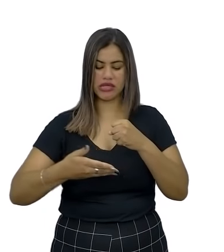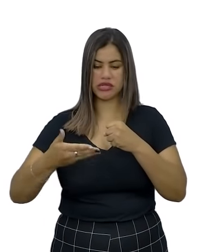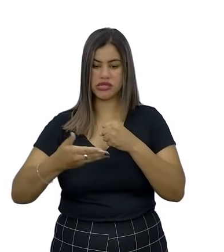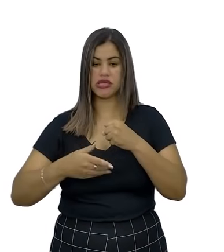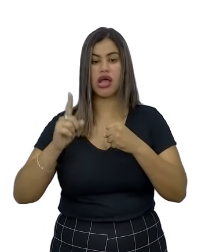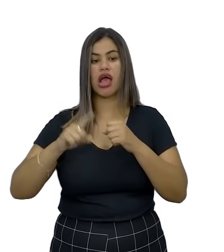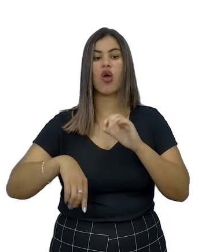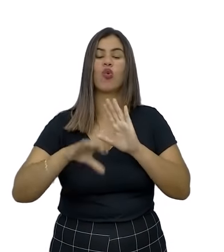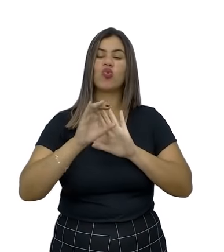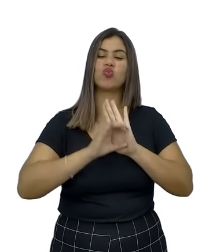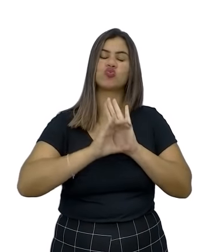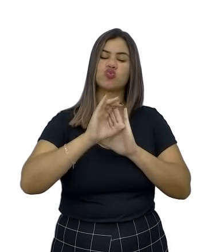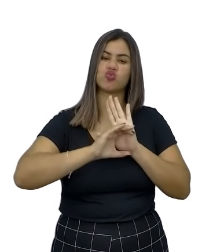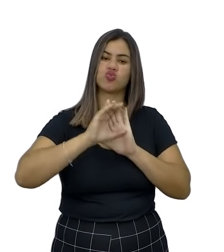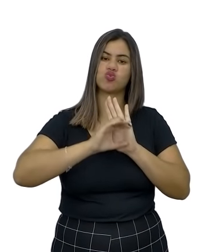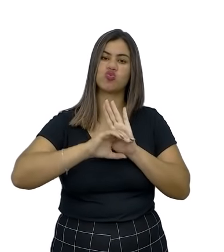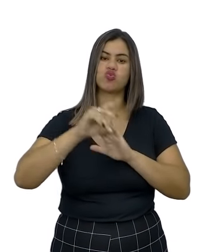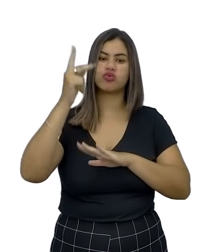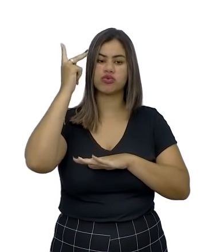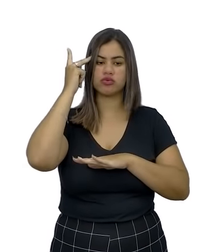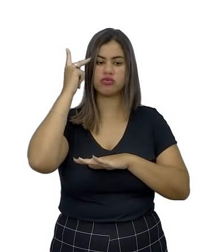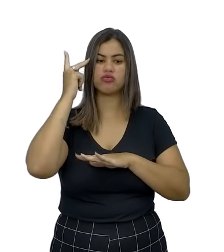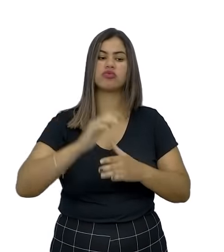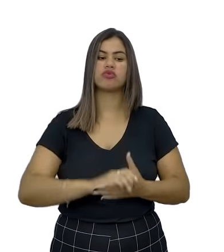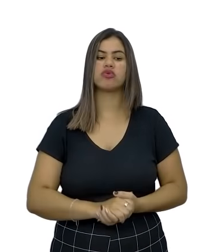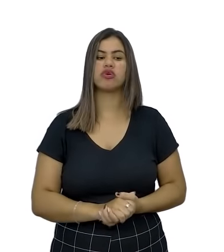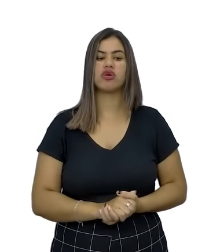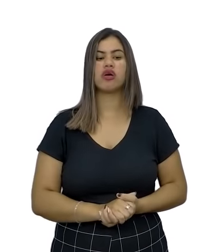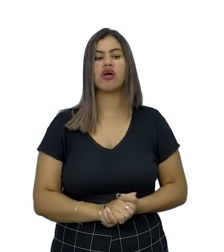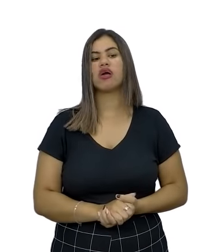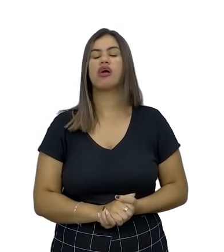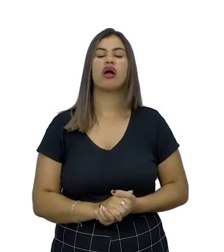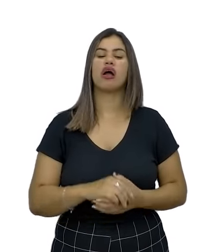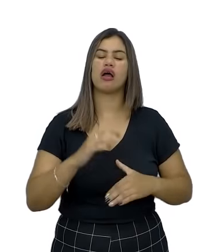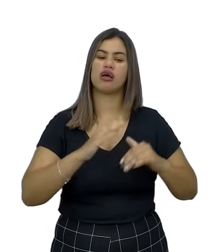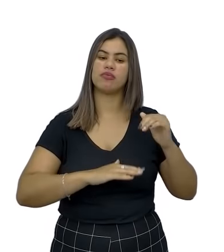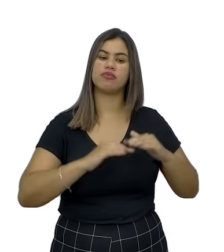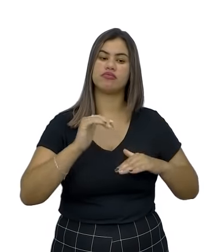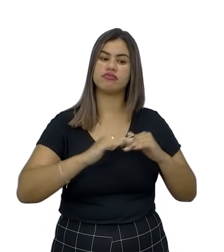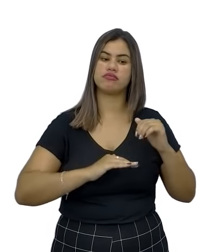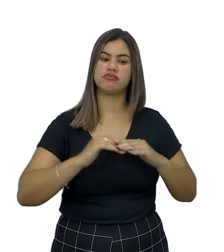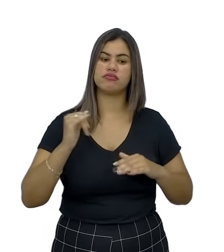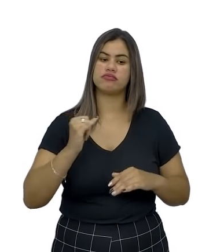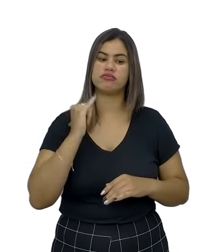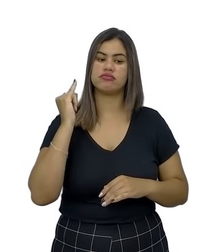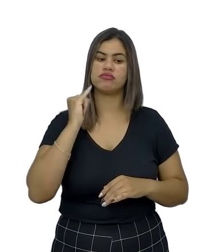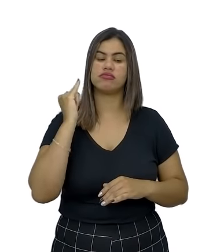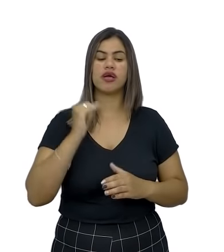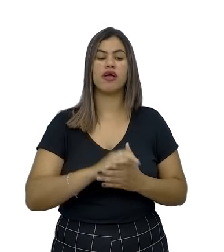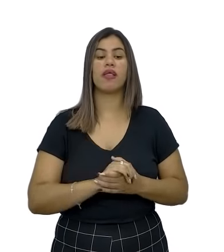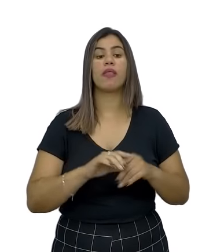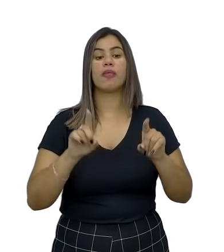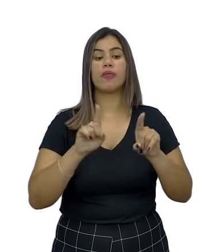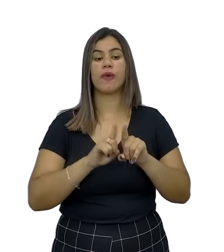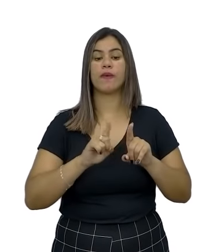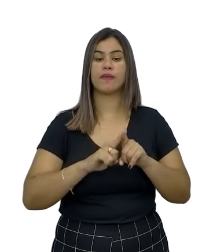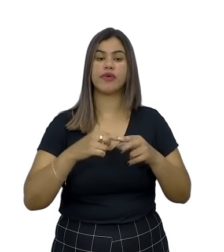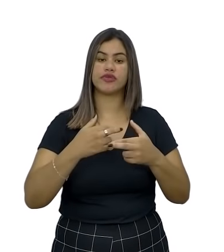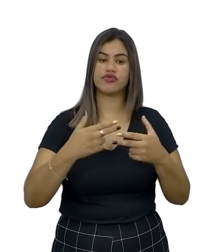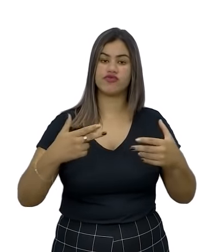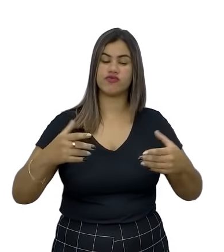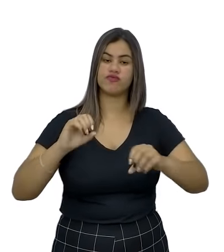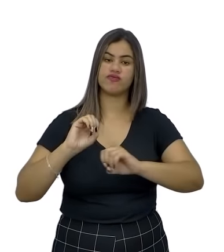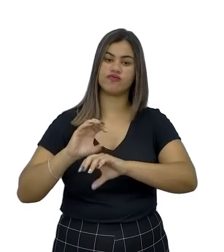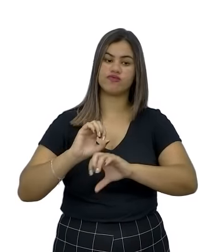currículo, né, o currículo paulista, focando as habilidades essenciais, Pensou-se também em recursos